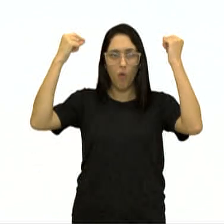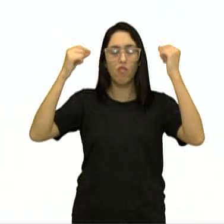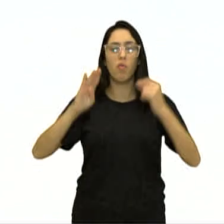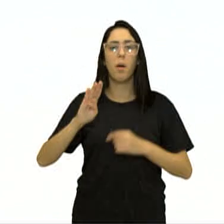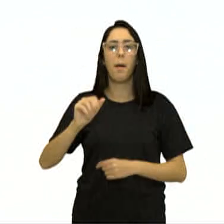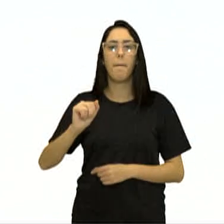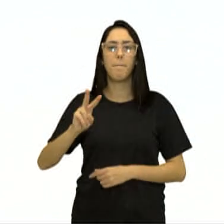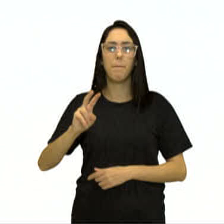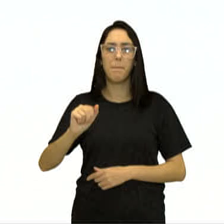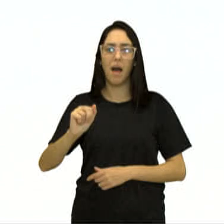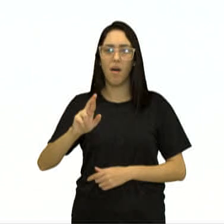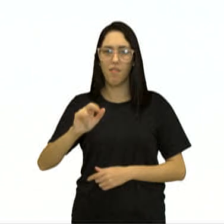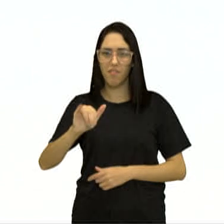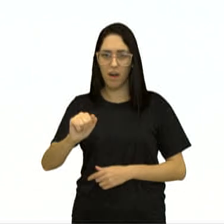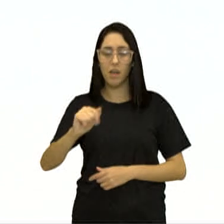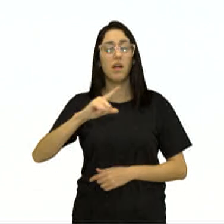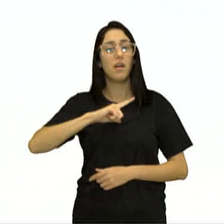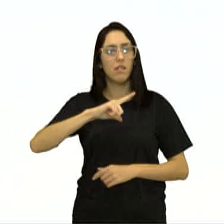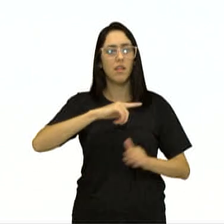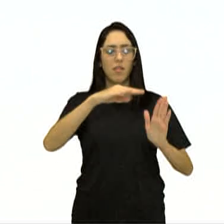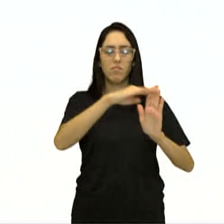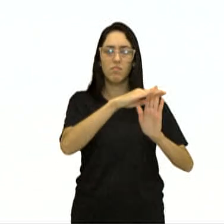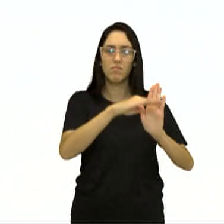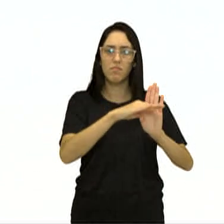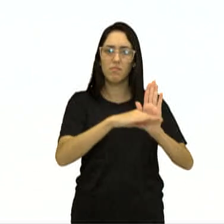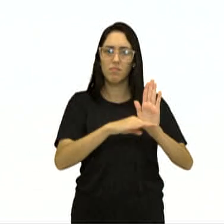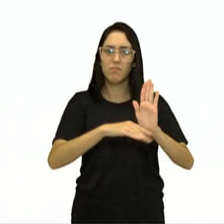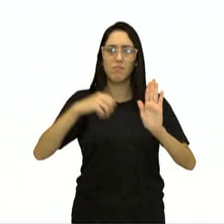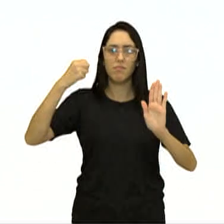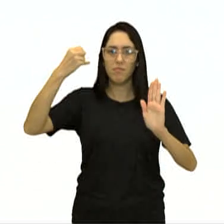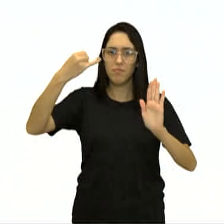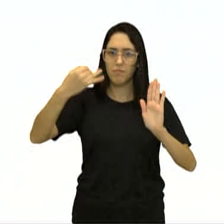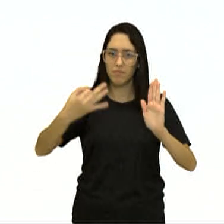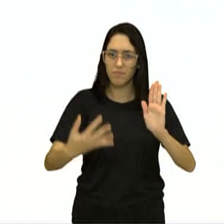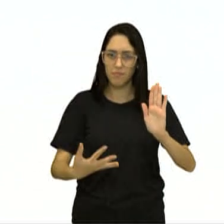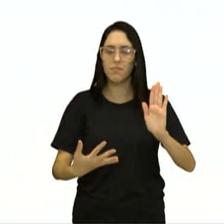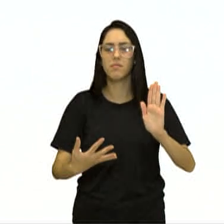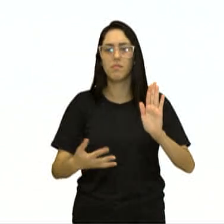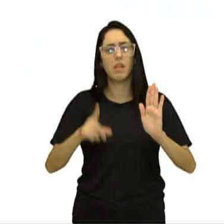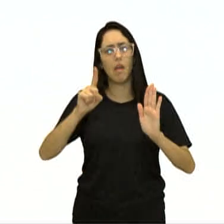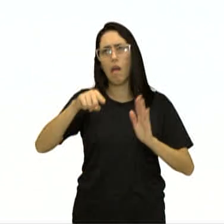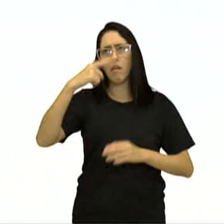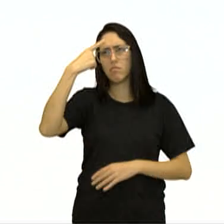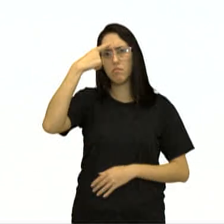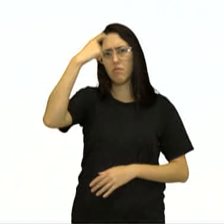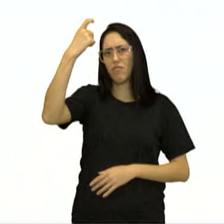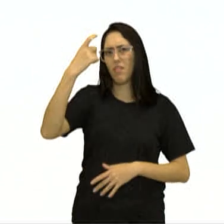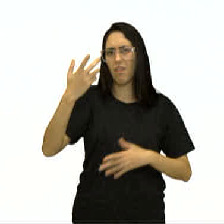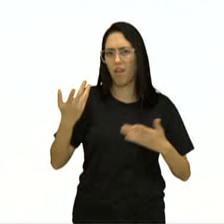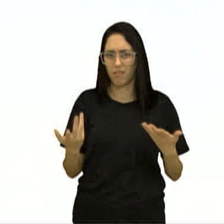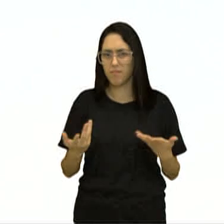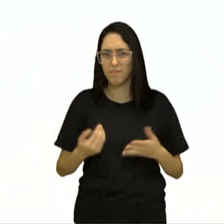uma classificação. Essa classificação, ela é inventada, óbvio, né? Como todo